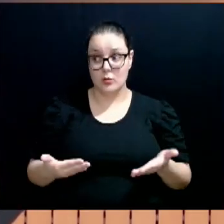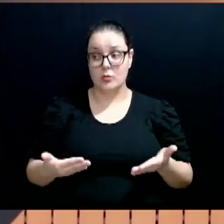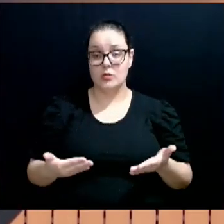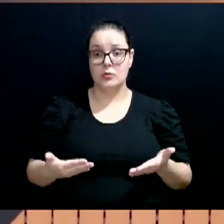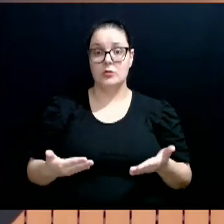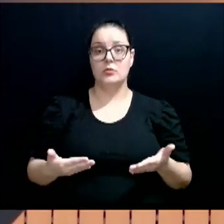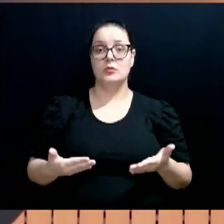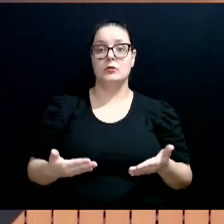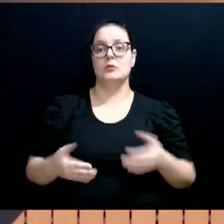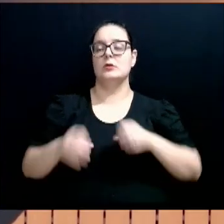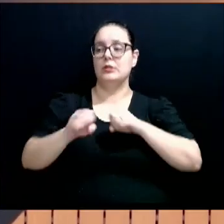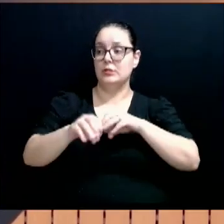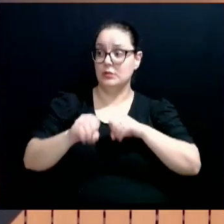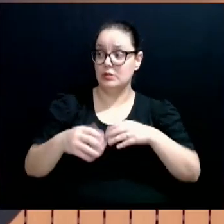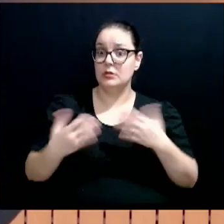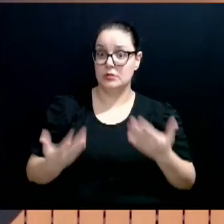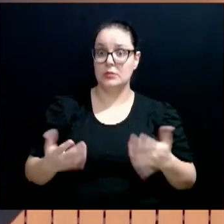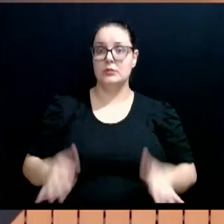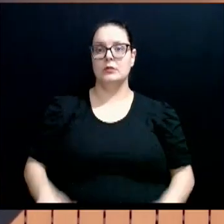né, essa